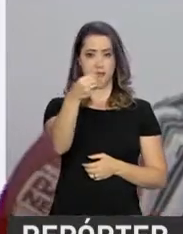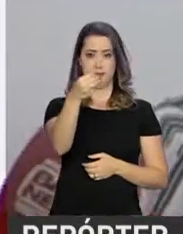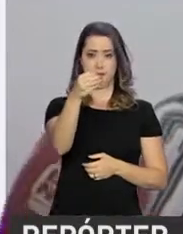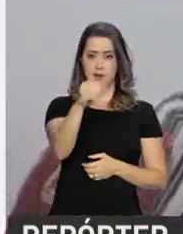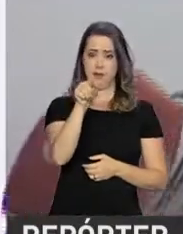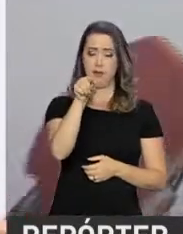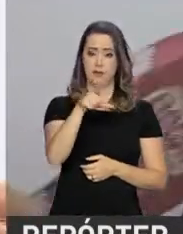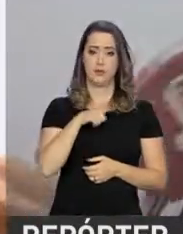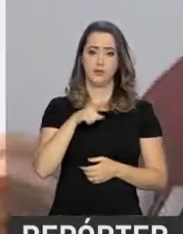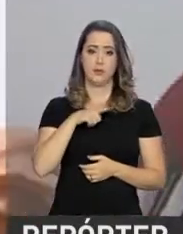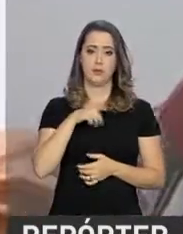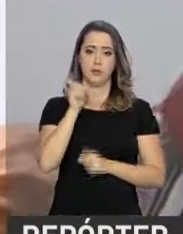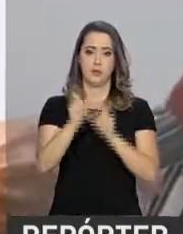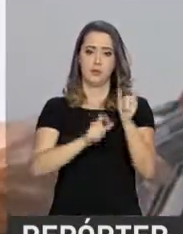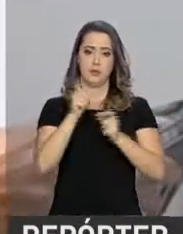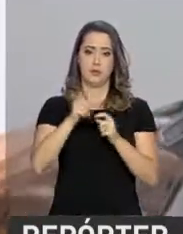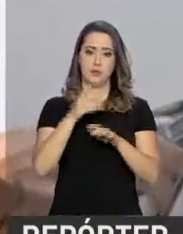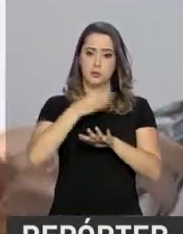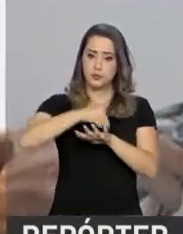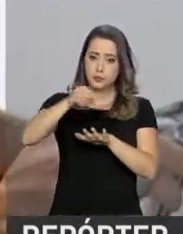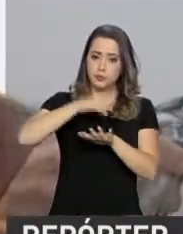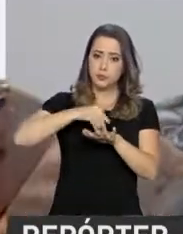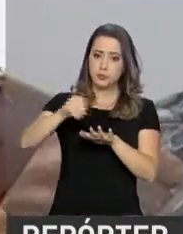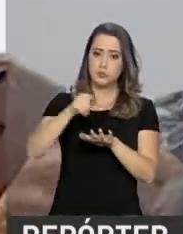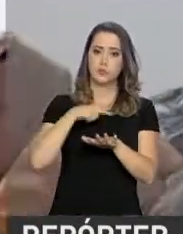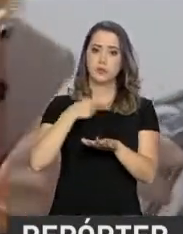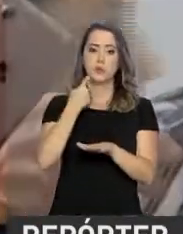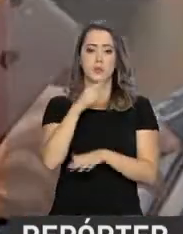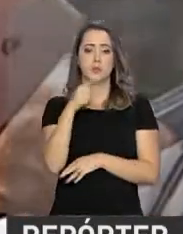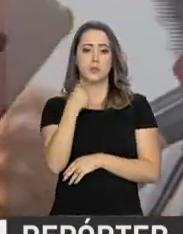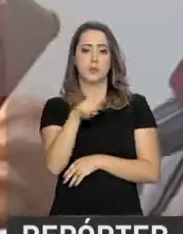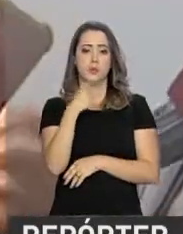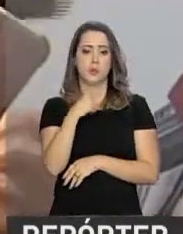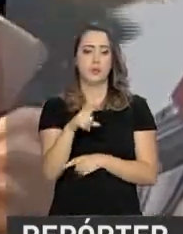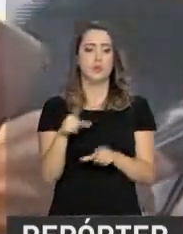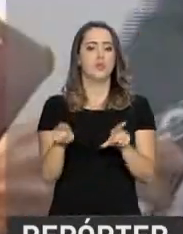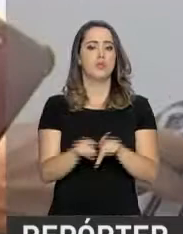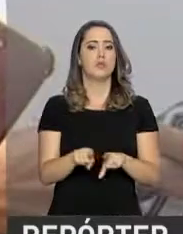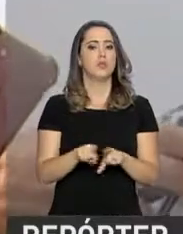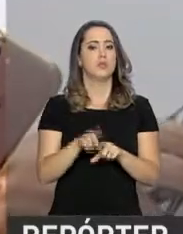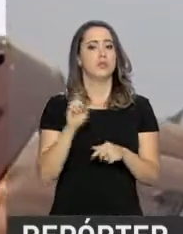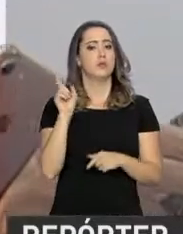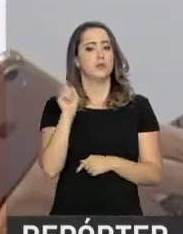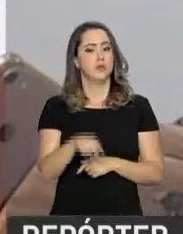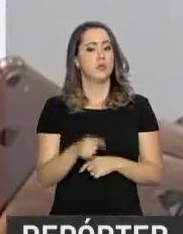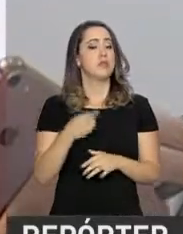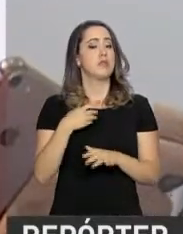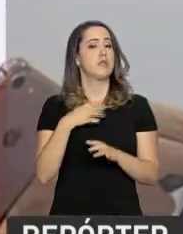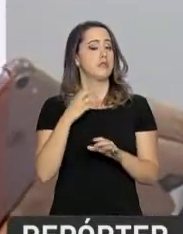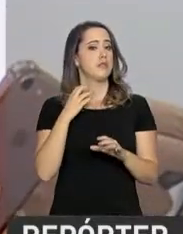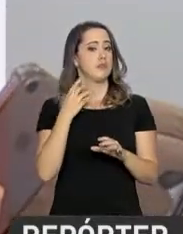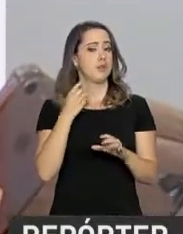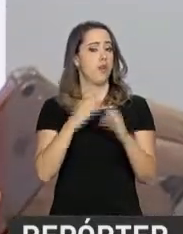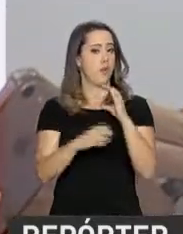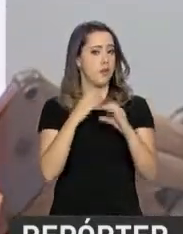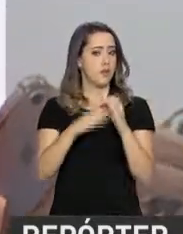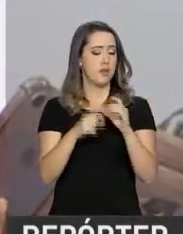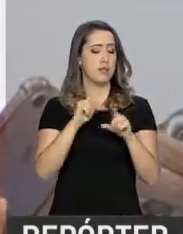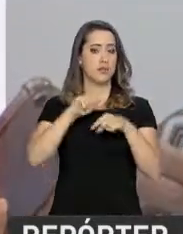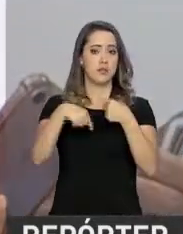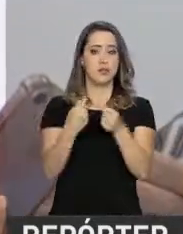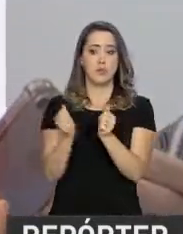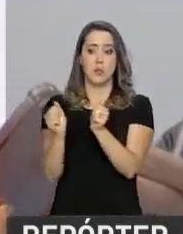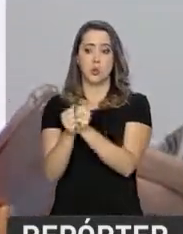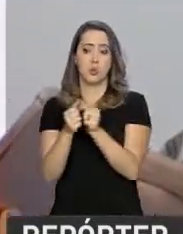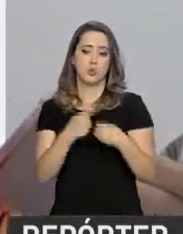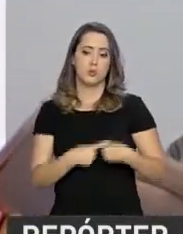tem, as pessoas podem encaminhar denúncias, formular denúncias. Esse canal depois faz a conversa com